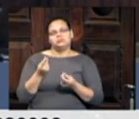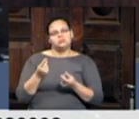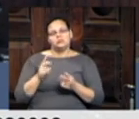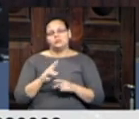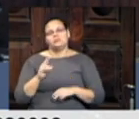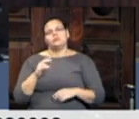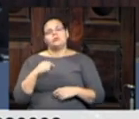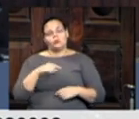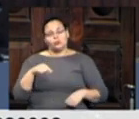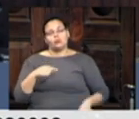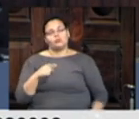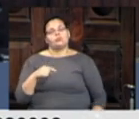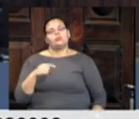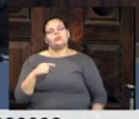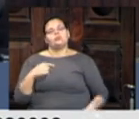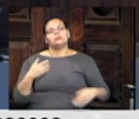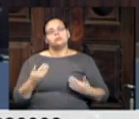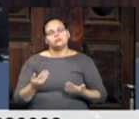Nós estreamos